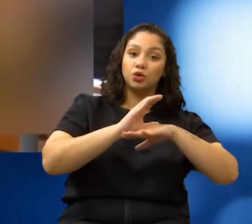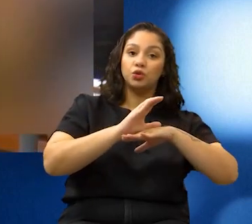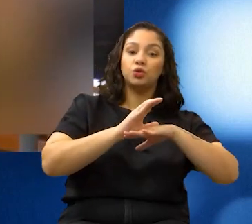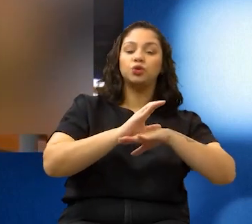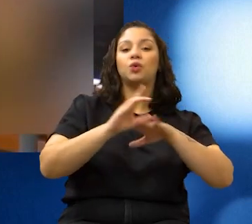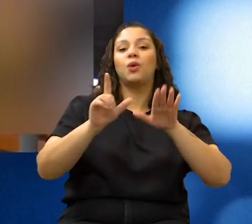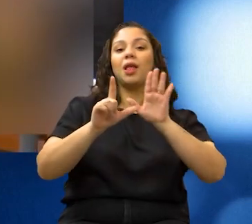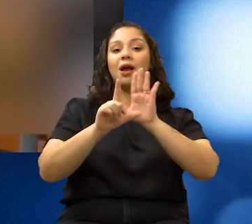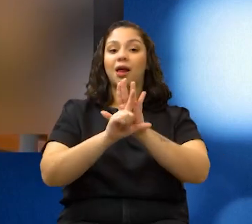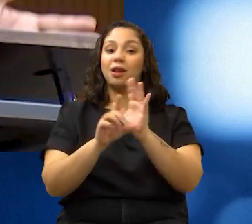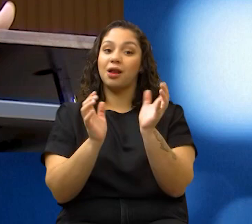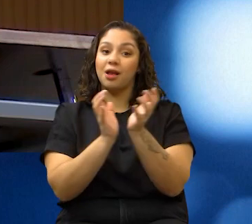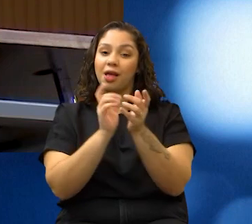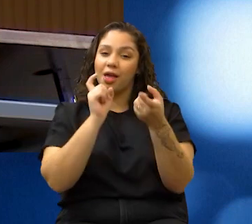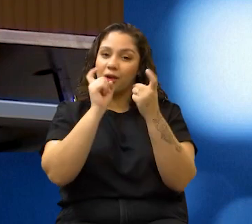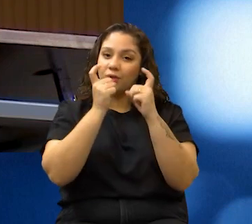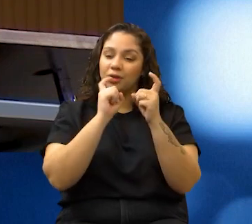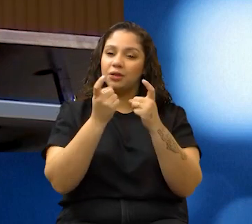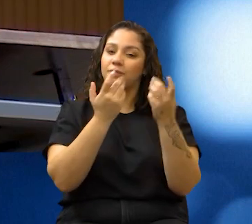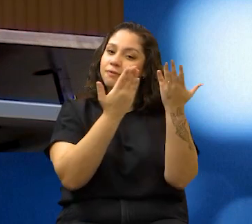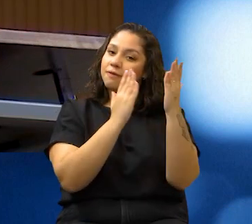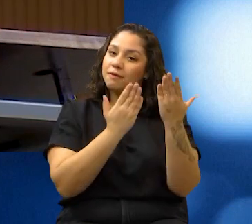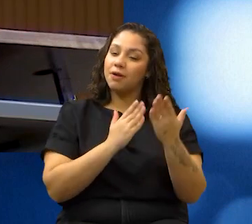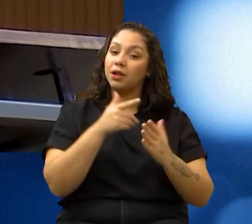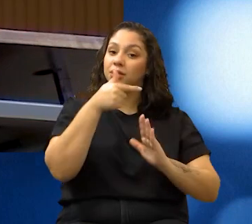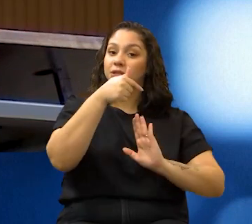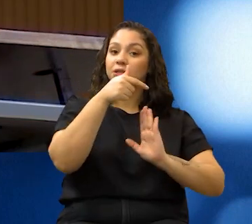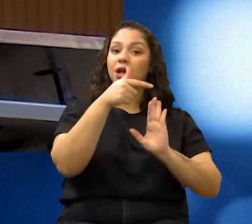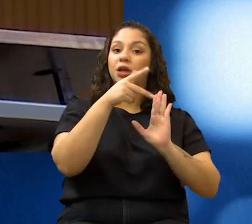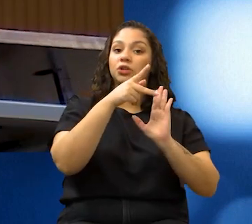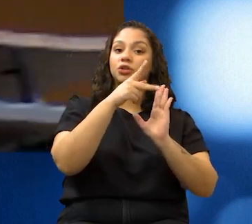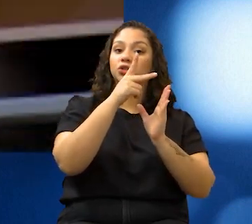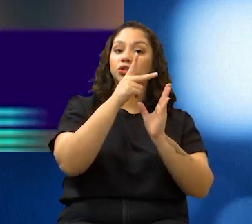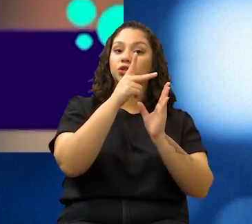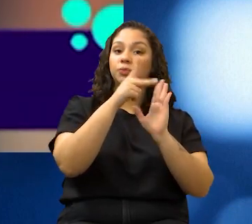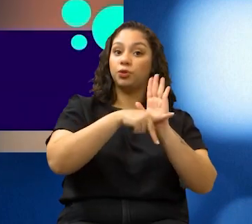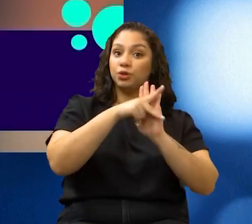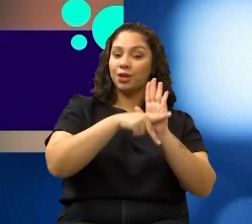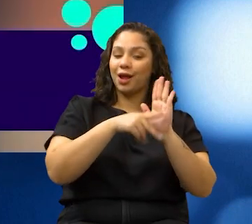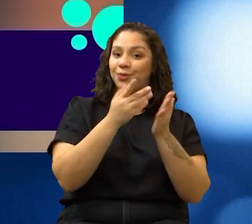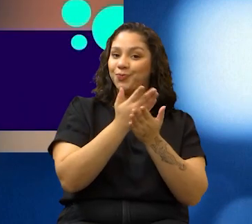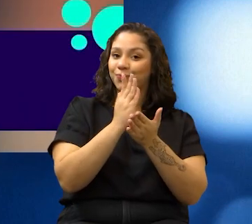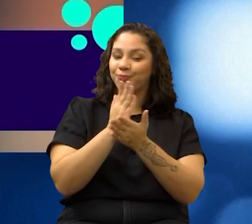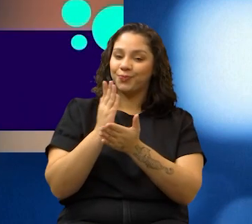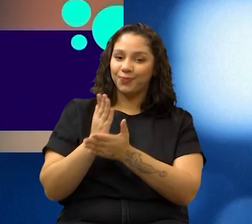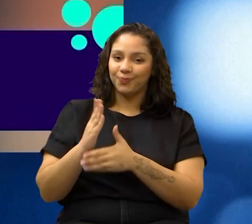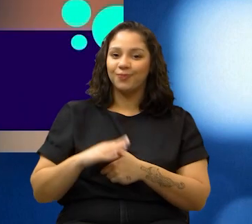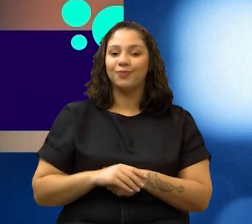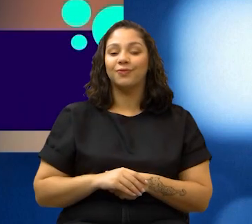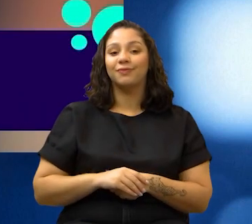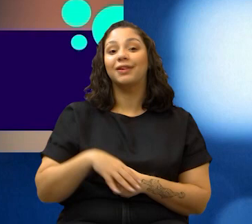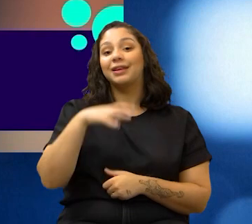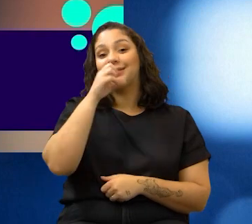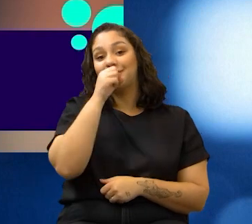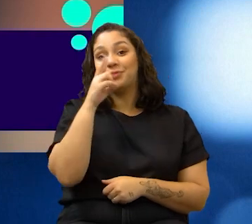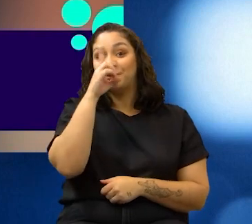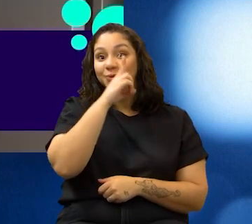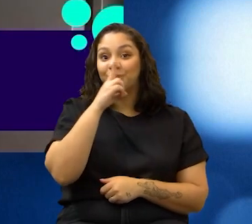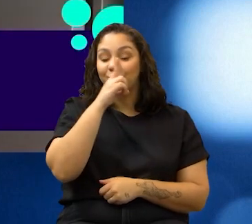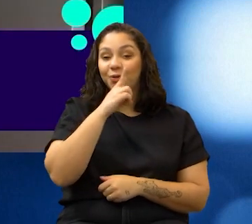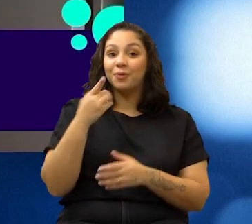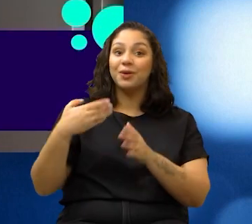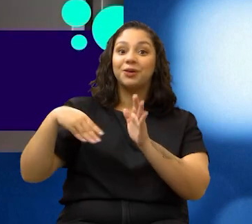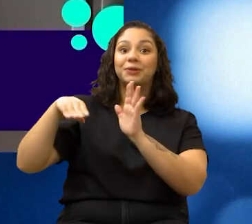se reúne e analisa e dá parecer a 7 projetos. E o feriado e o fim de semana